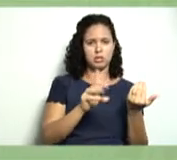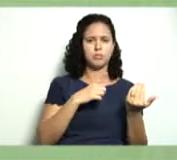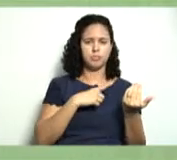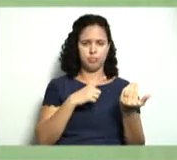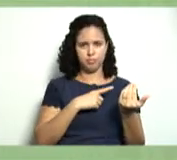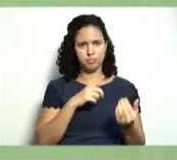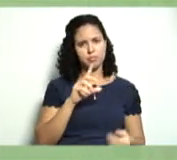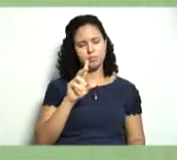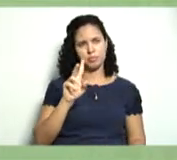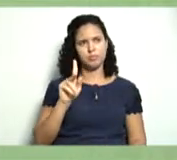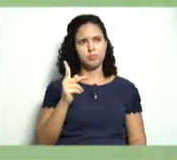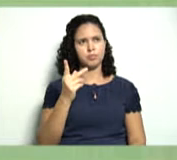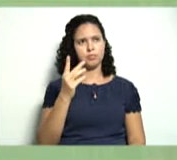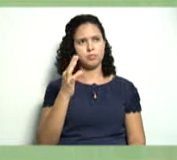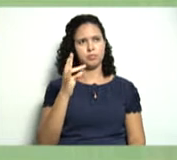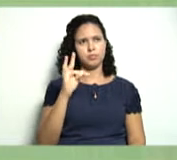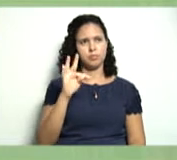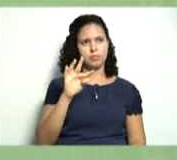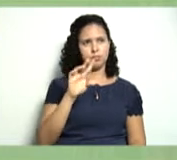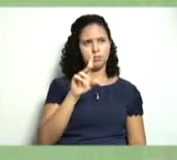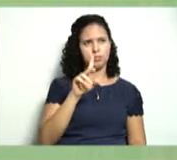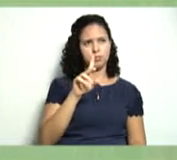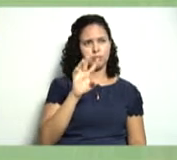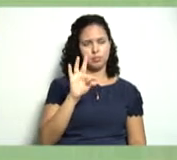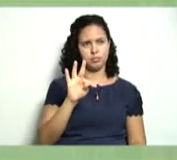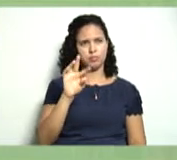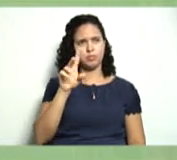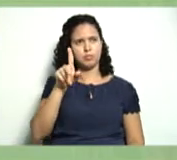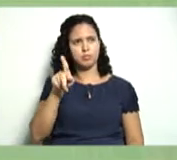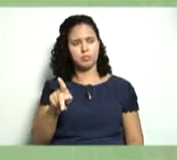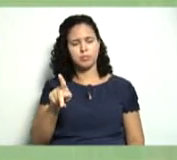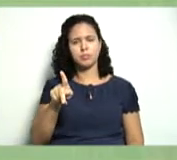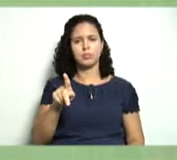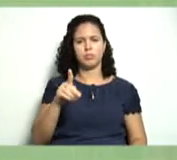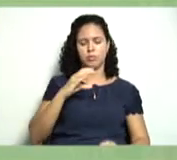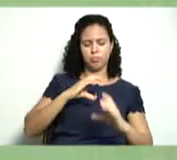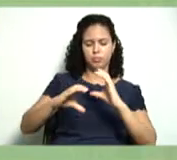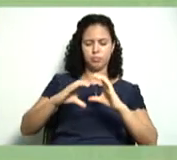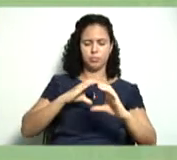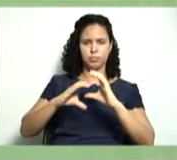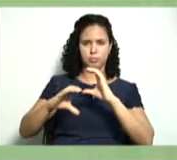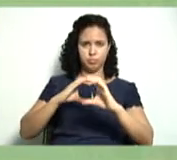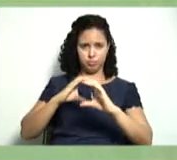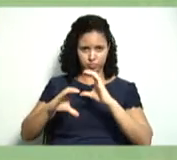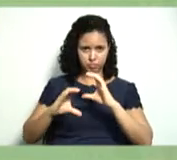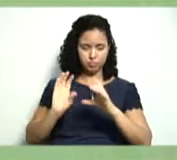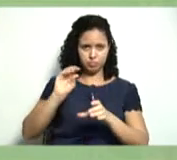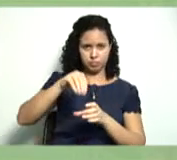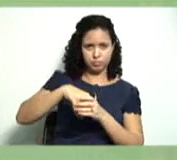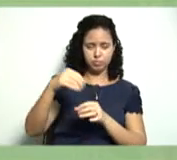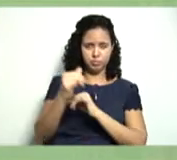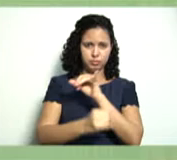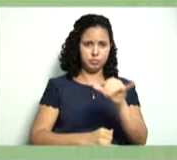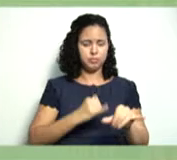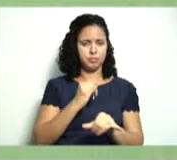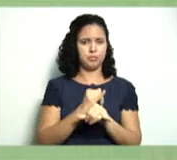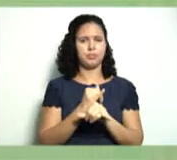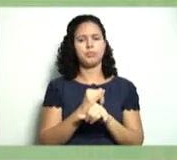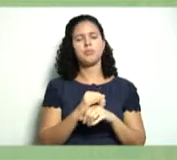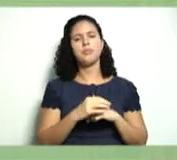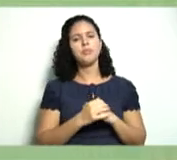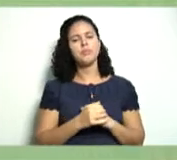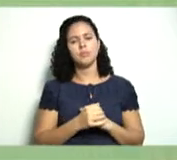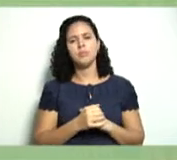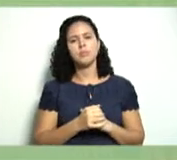é a comunicação entre o servidor da internet e os produtos que